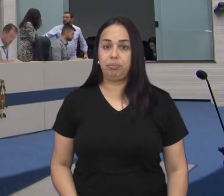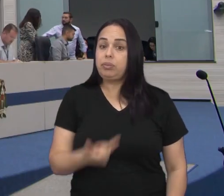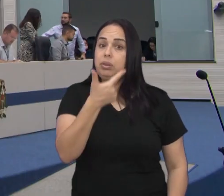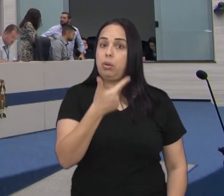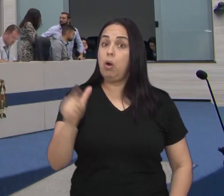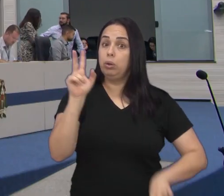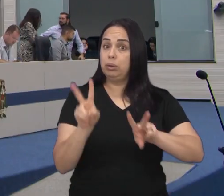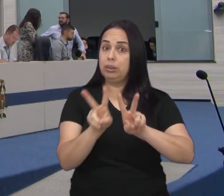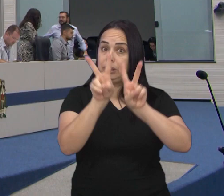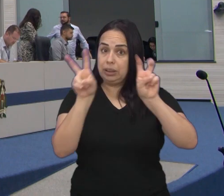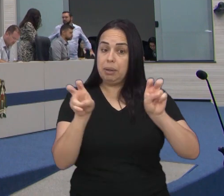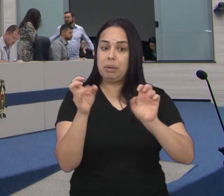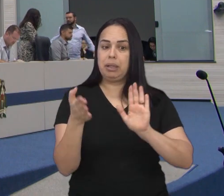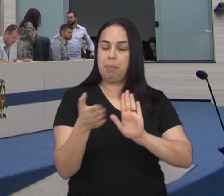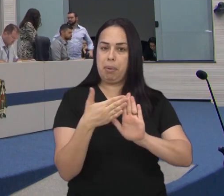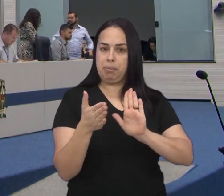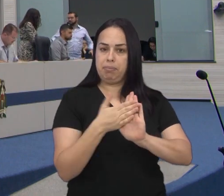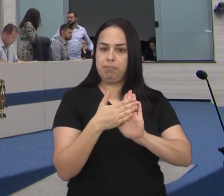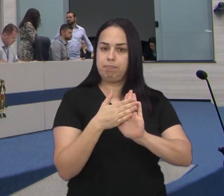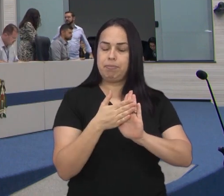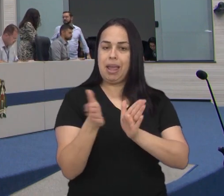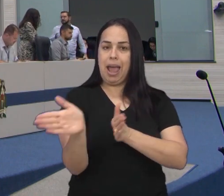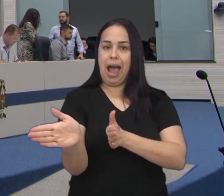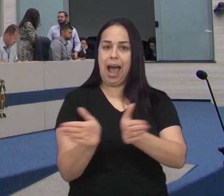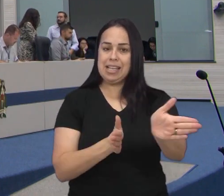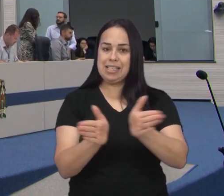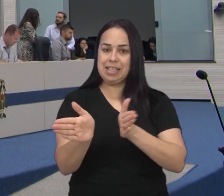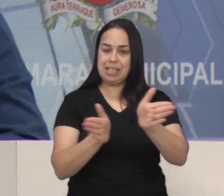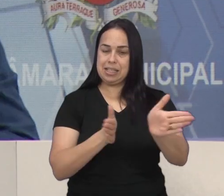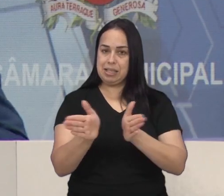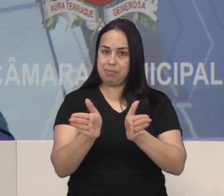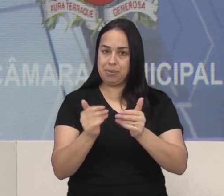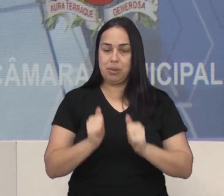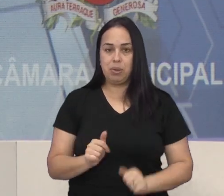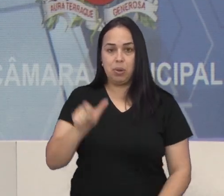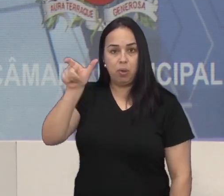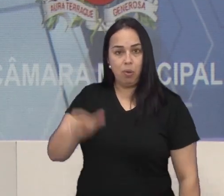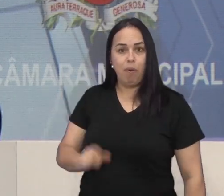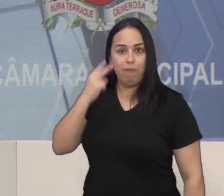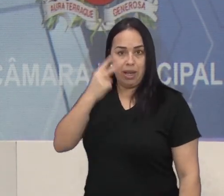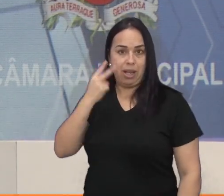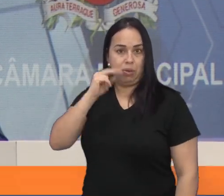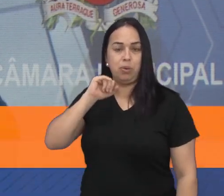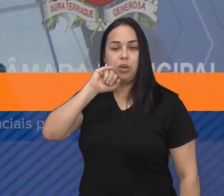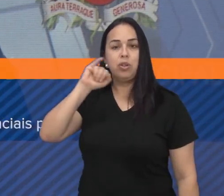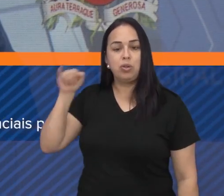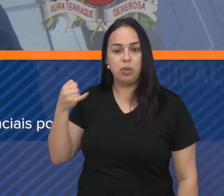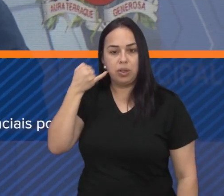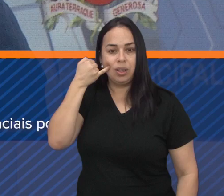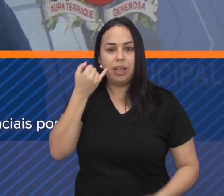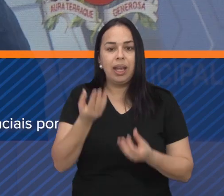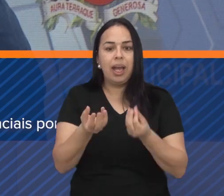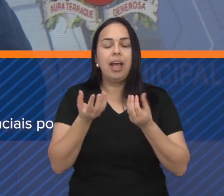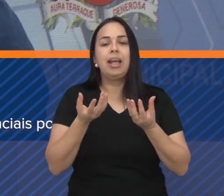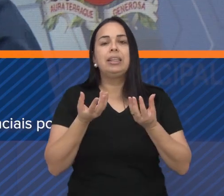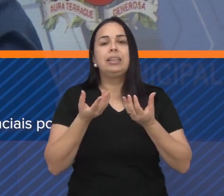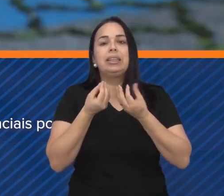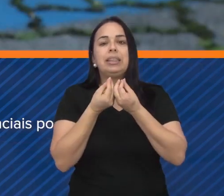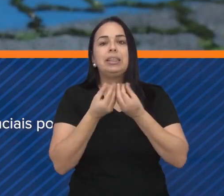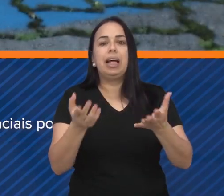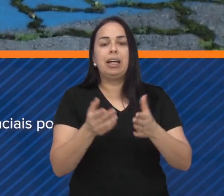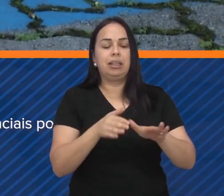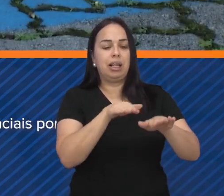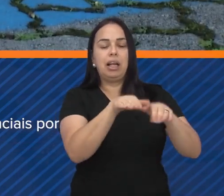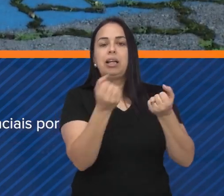Outro tema que fez parte dos projetos da pauta é a acessibilidade. Uma matéria do vereador Juvenil Silvério quer garantir o